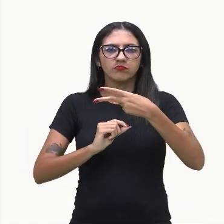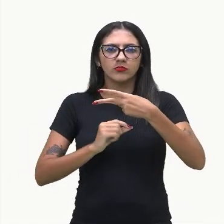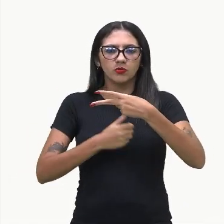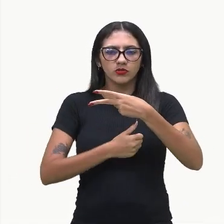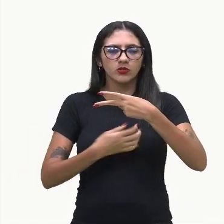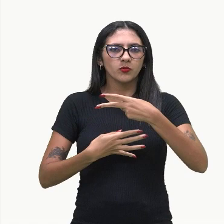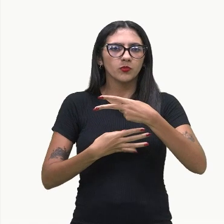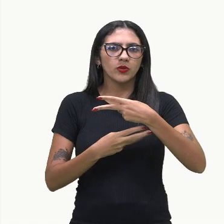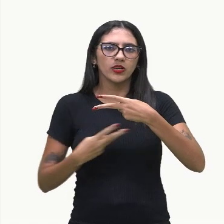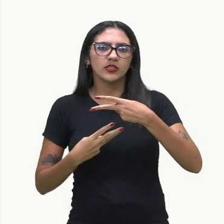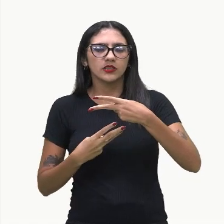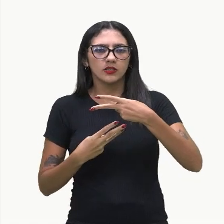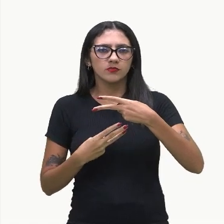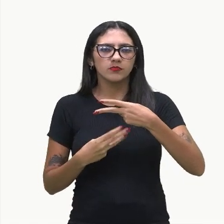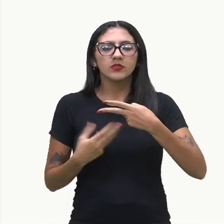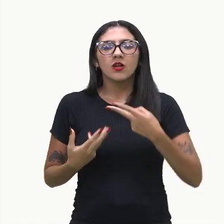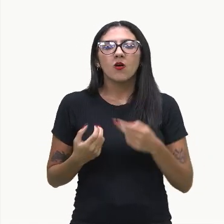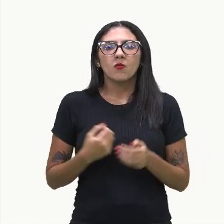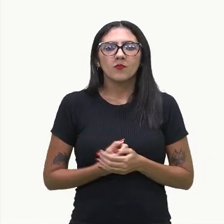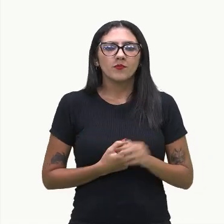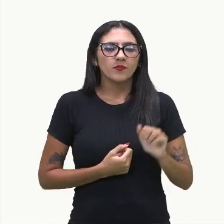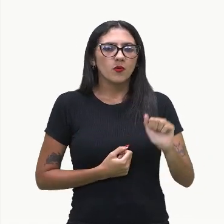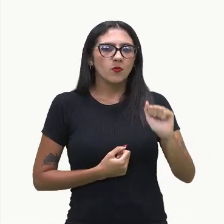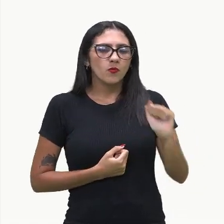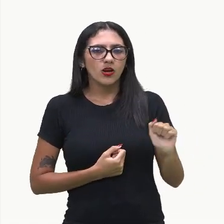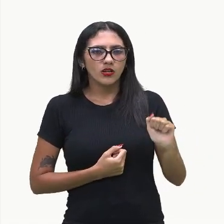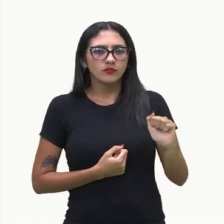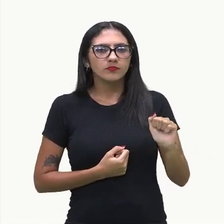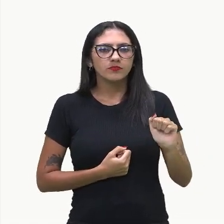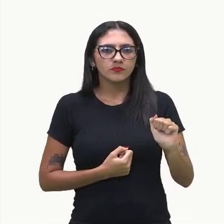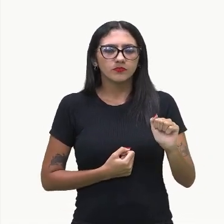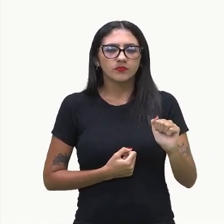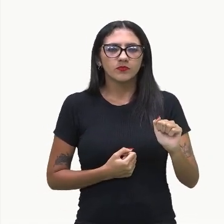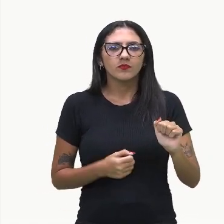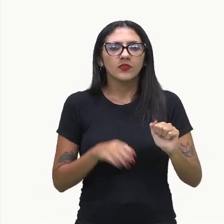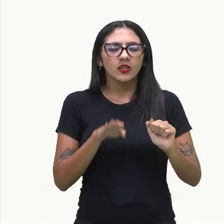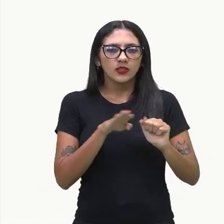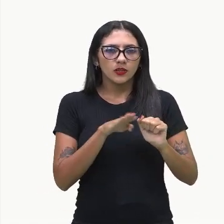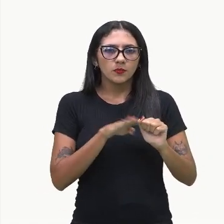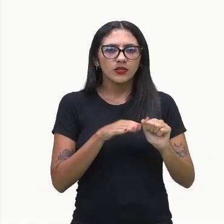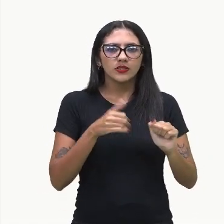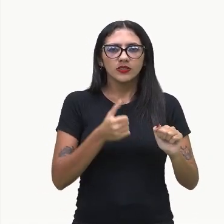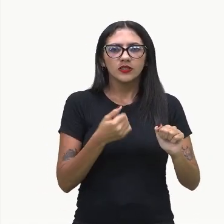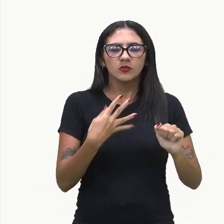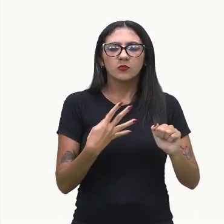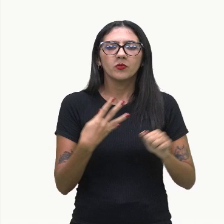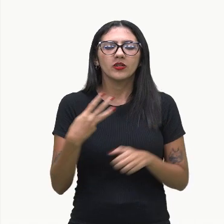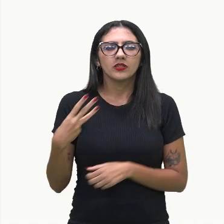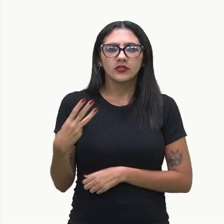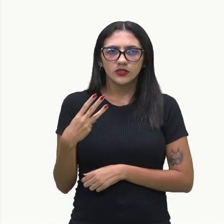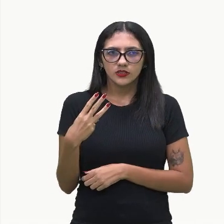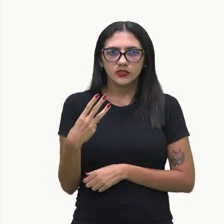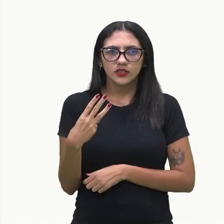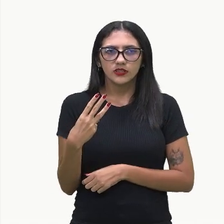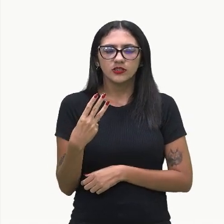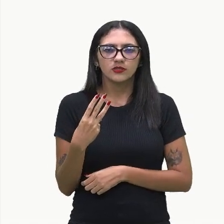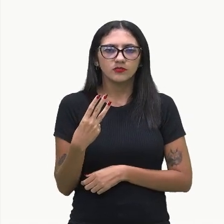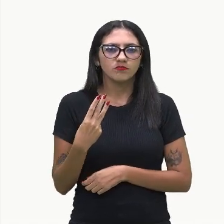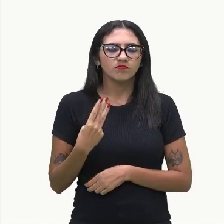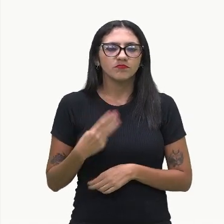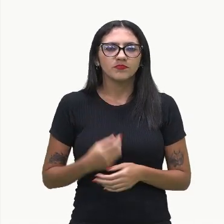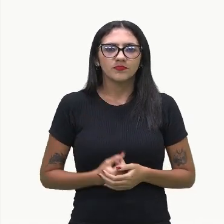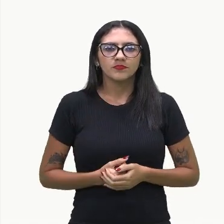nós podemos dizer que o ângulo A e o ângulo de 143